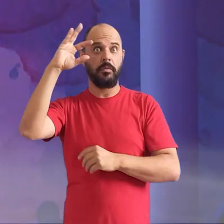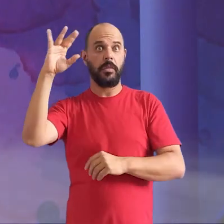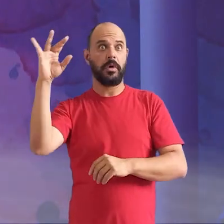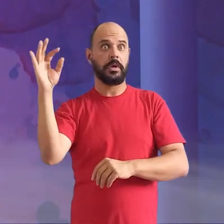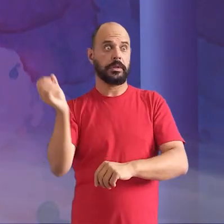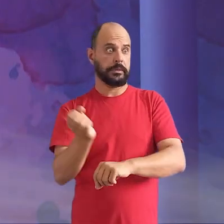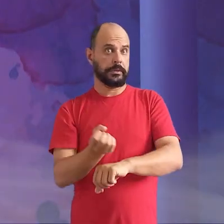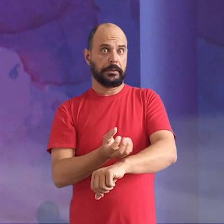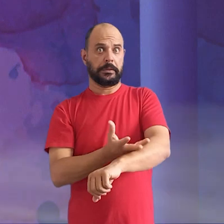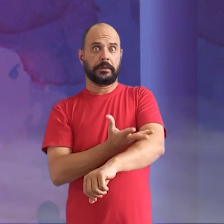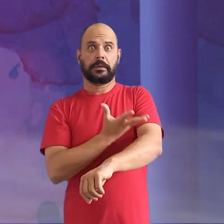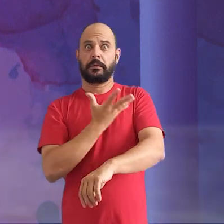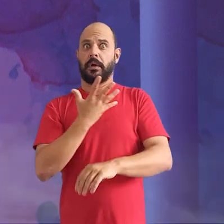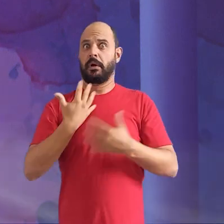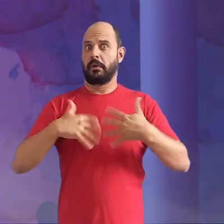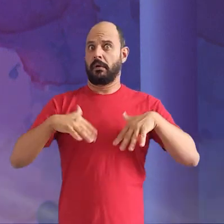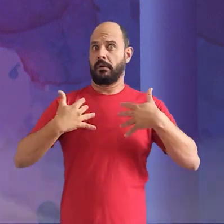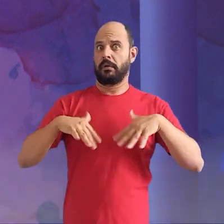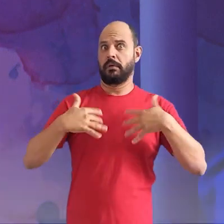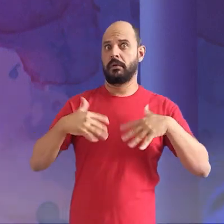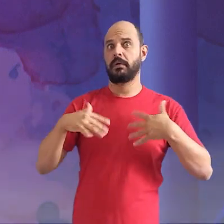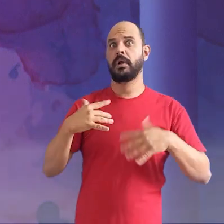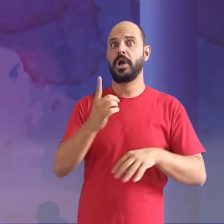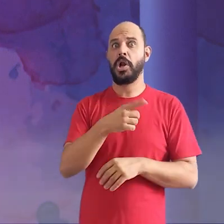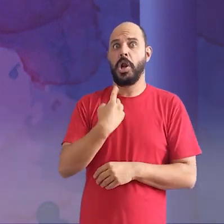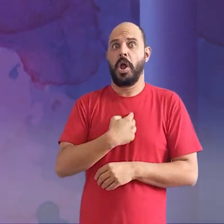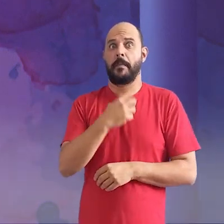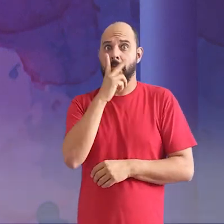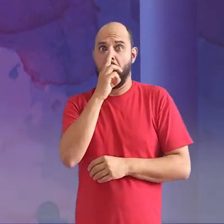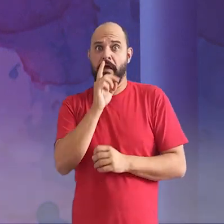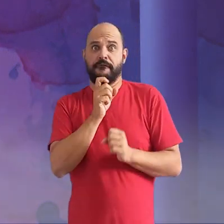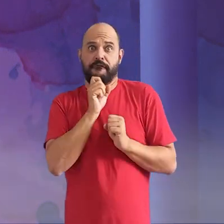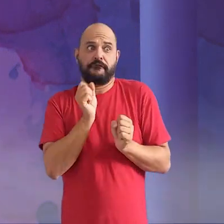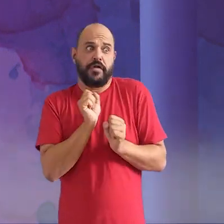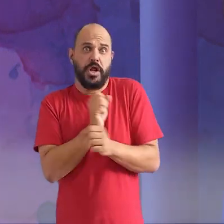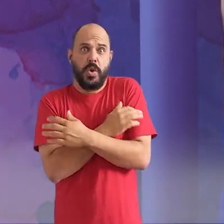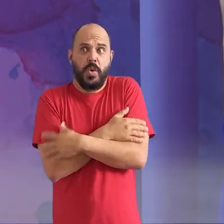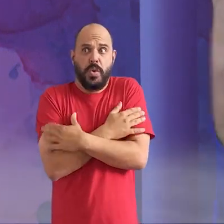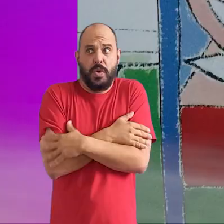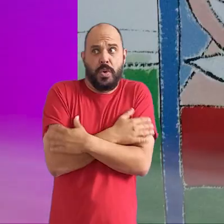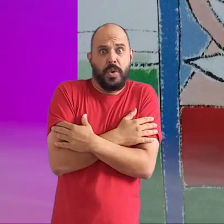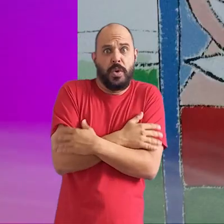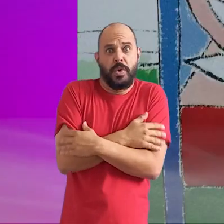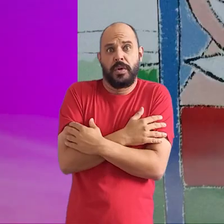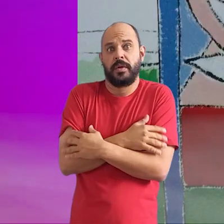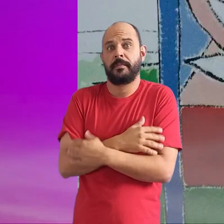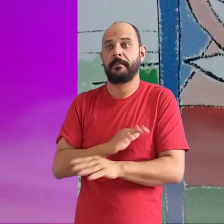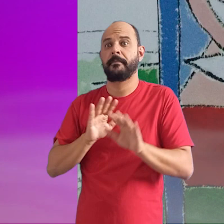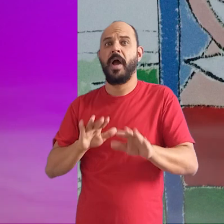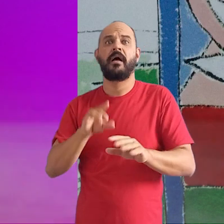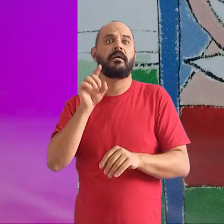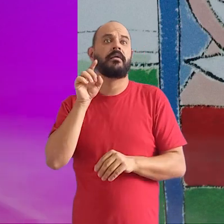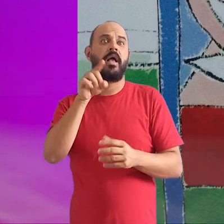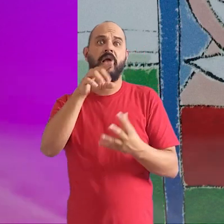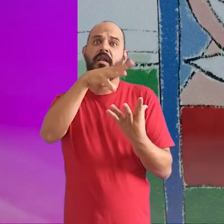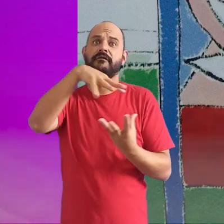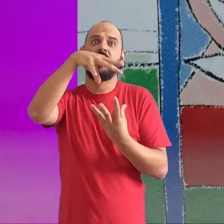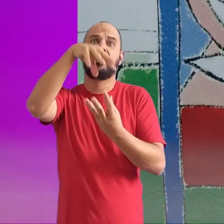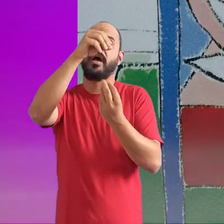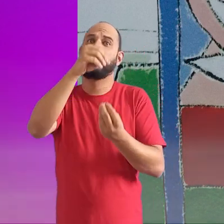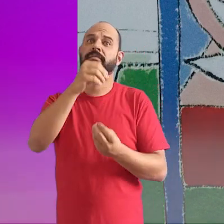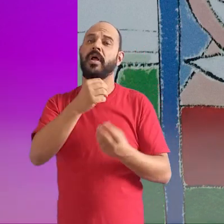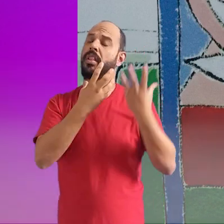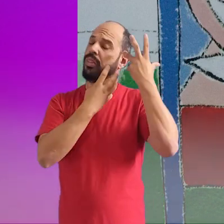O fantasma, que arrepio, a gente até sente frio, mas ele custa de medo